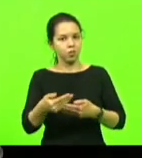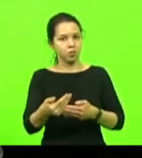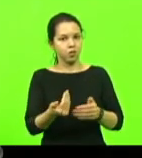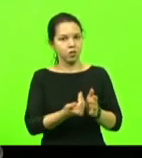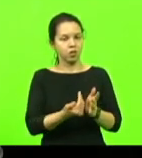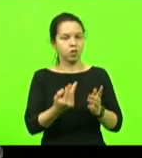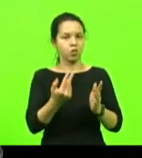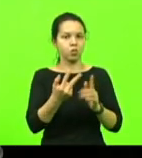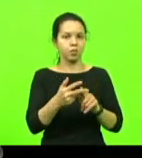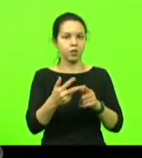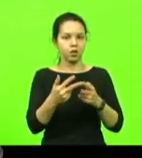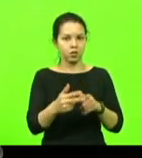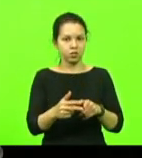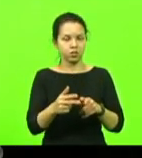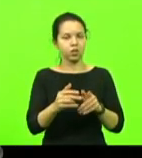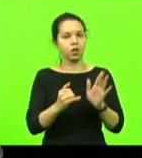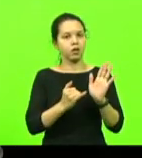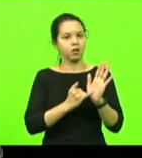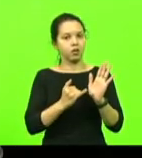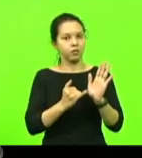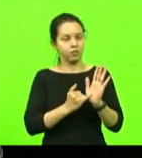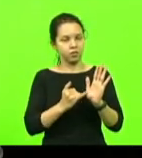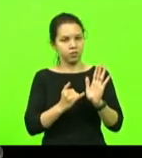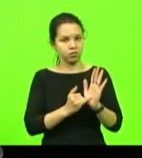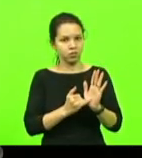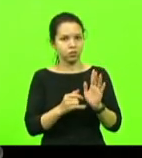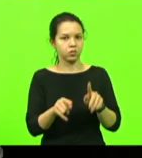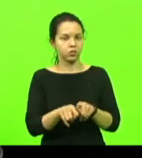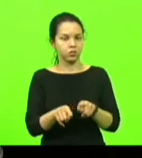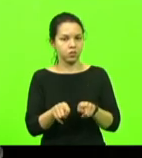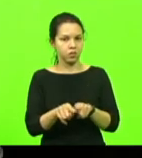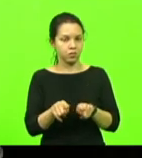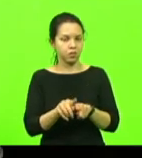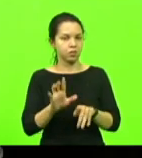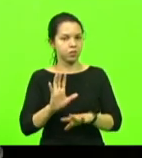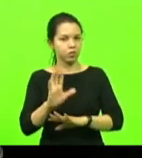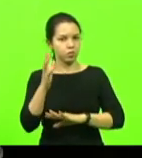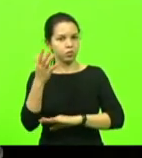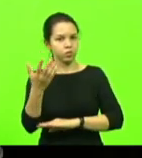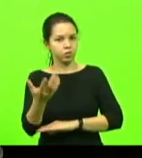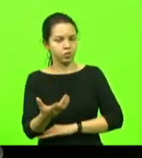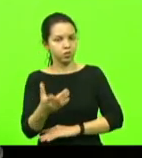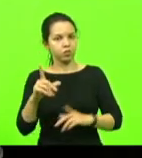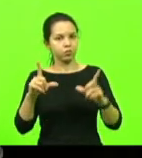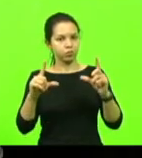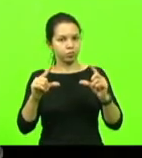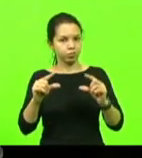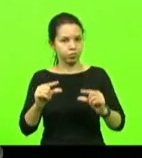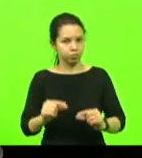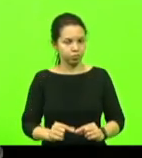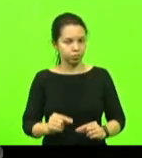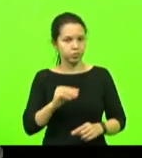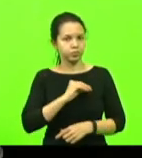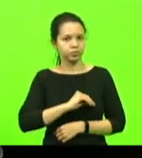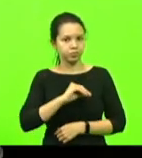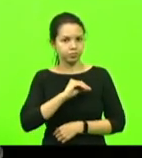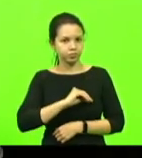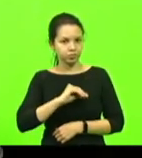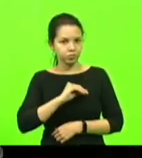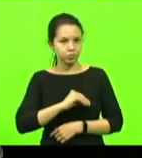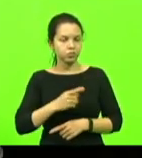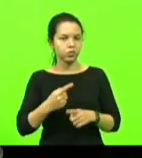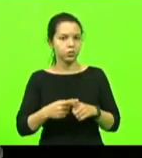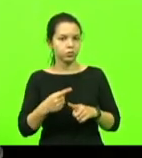índices inflacionários e decorrentes de achatamento dos vencimentos devido à compactação da tabela